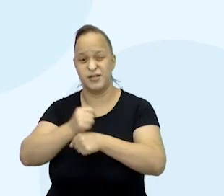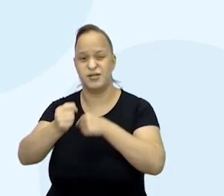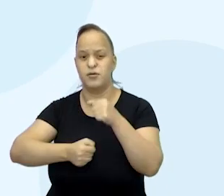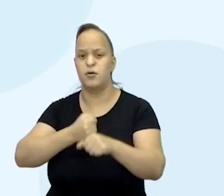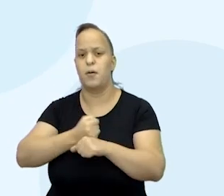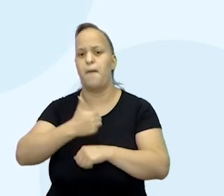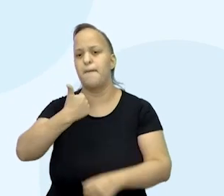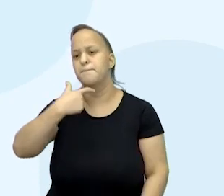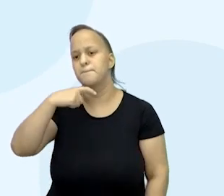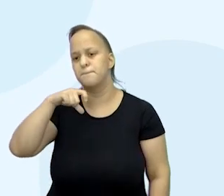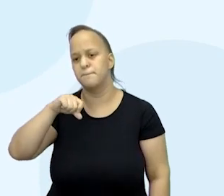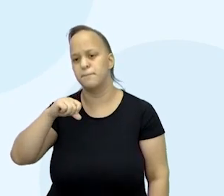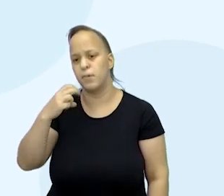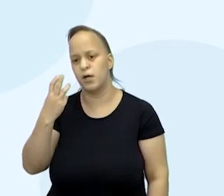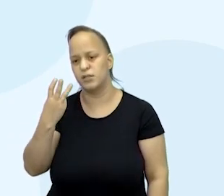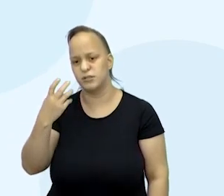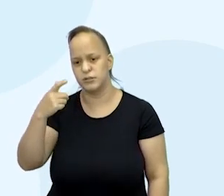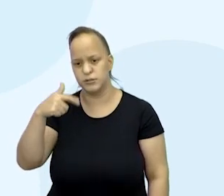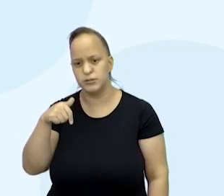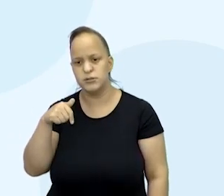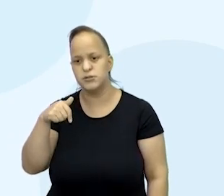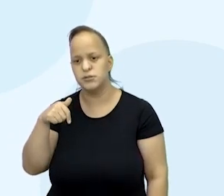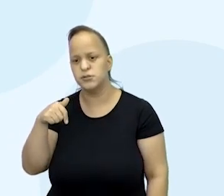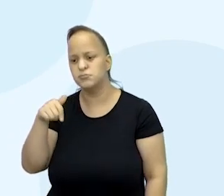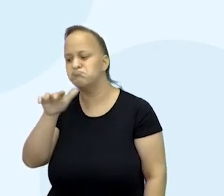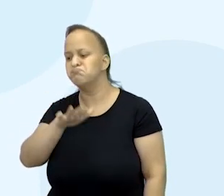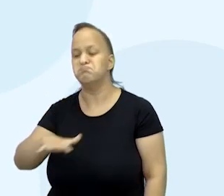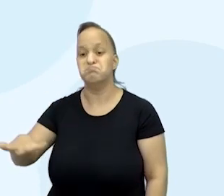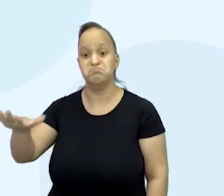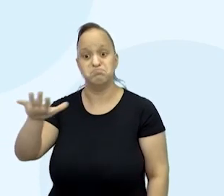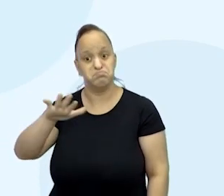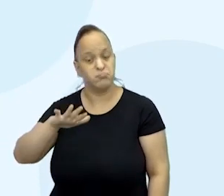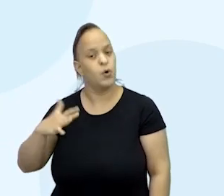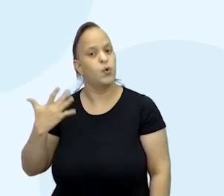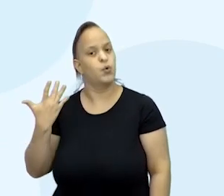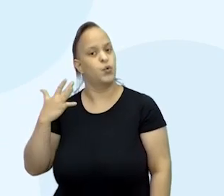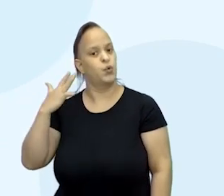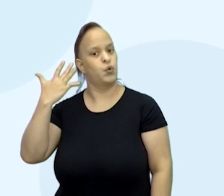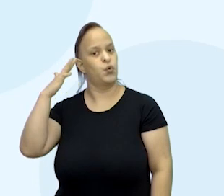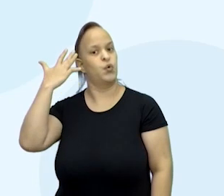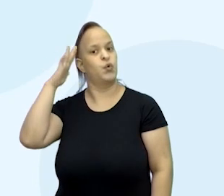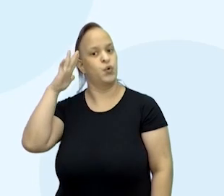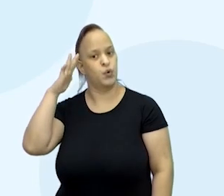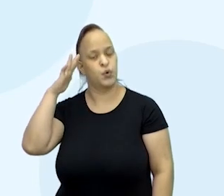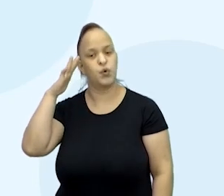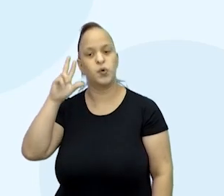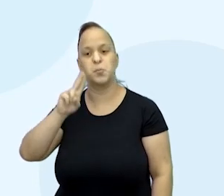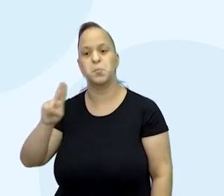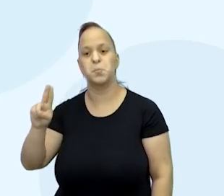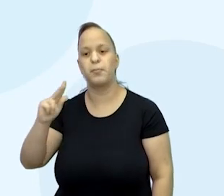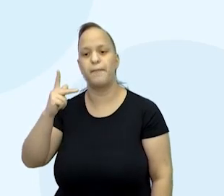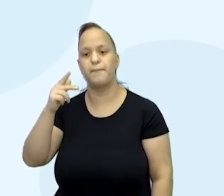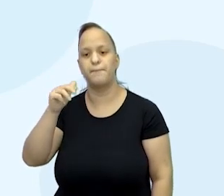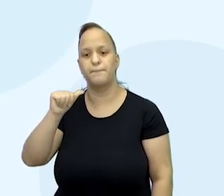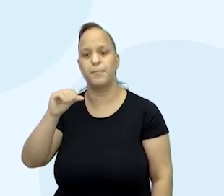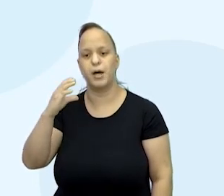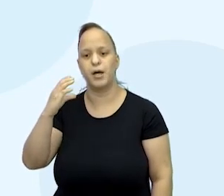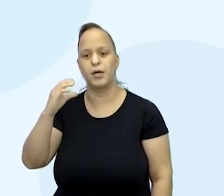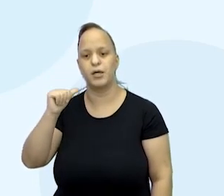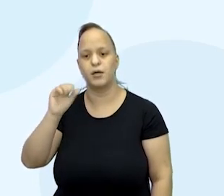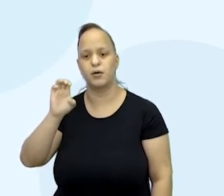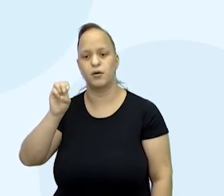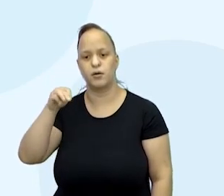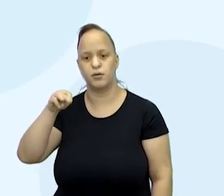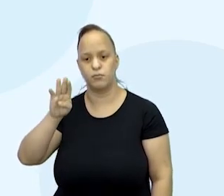1937, tá? E apresenta aí o bairro nobre paulistano do Pacaembu. E na nossa